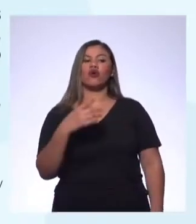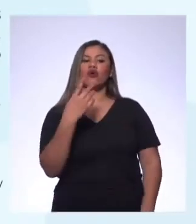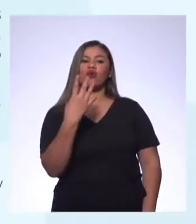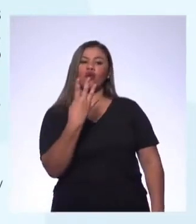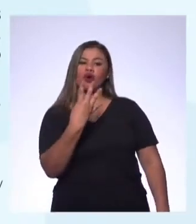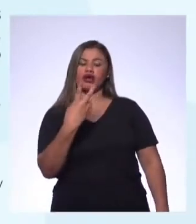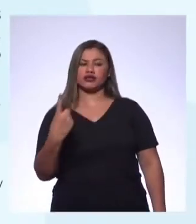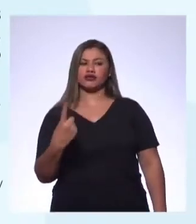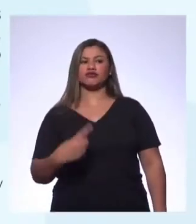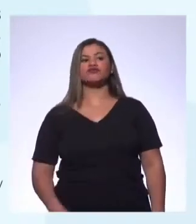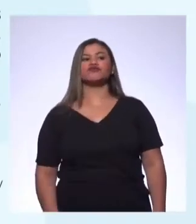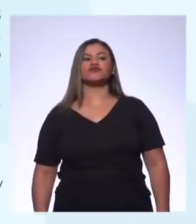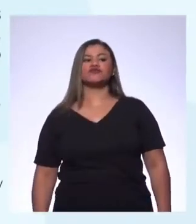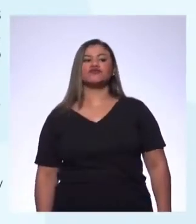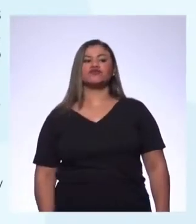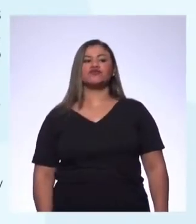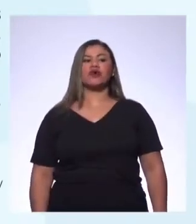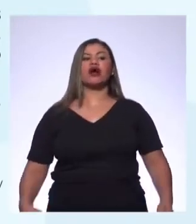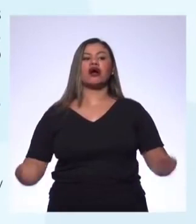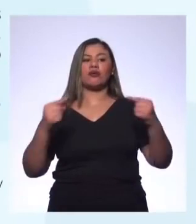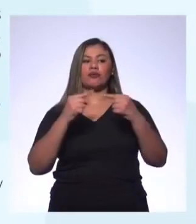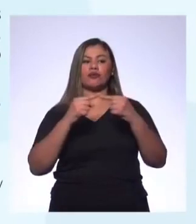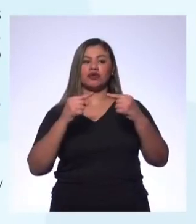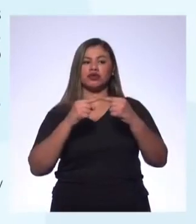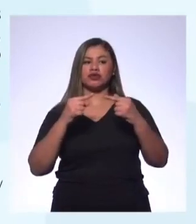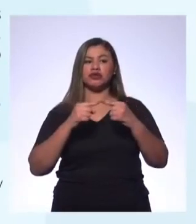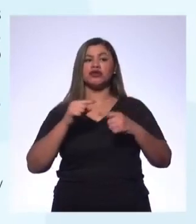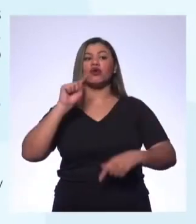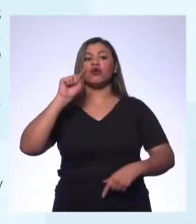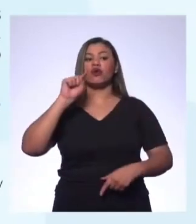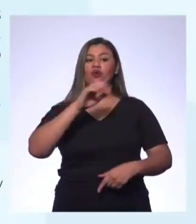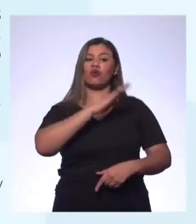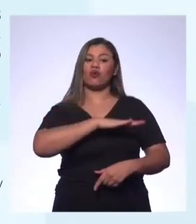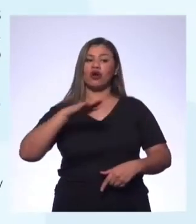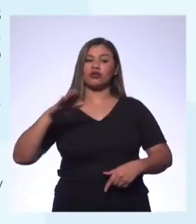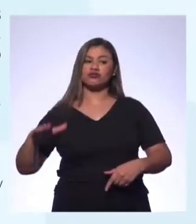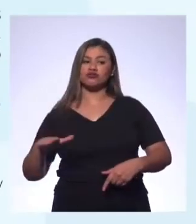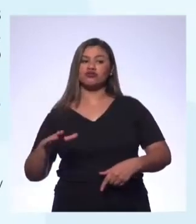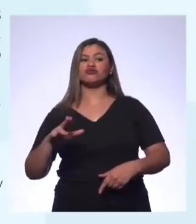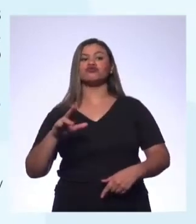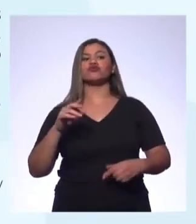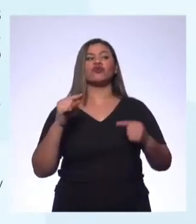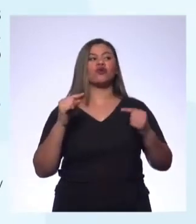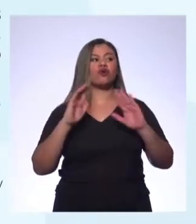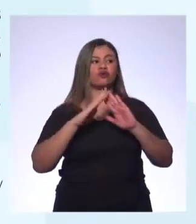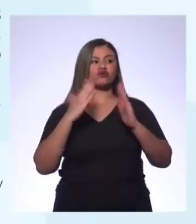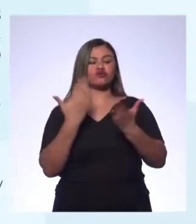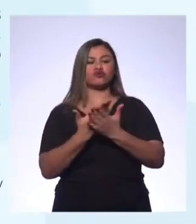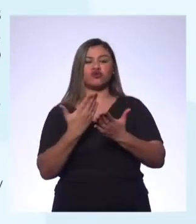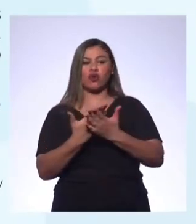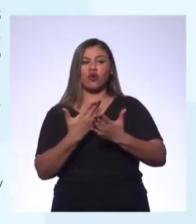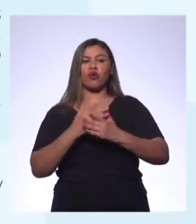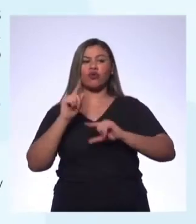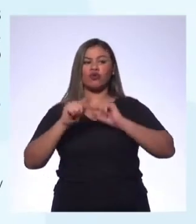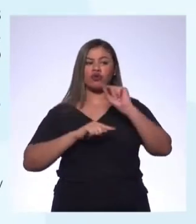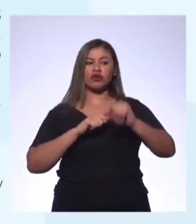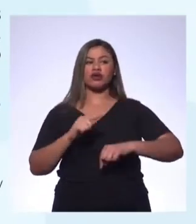41. É vedado ao aluno, nas dependências da UE, que é a unidade escolar,